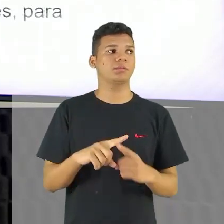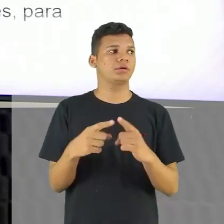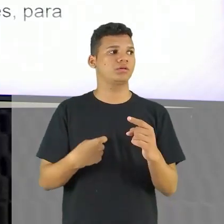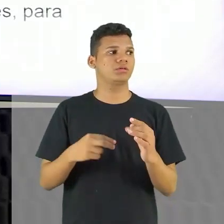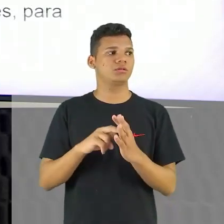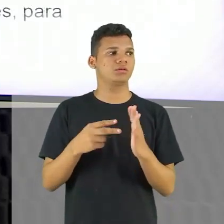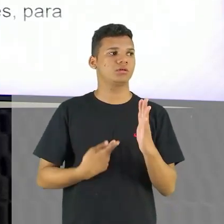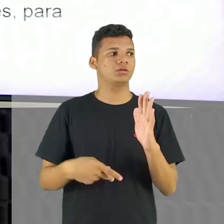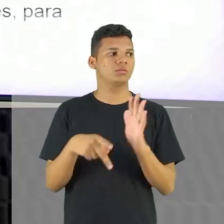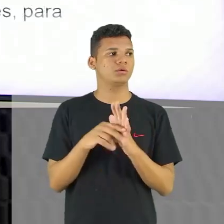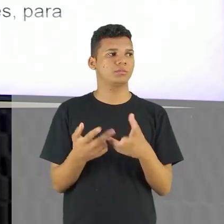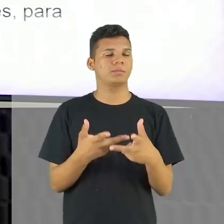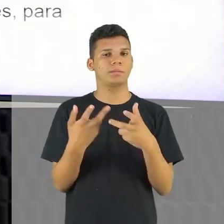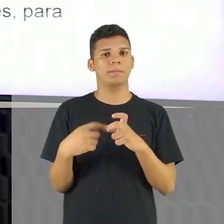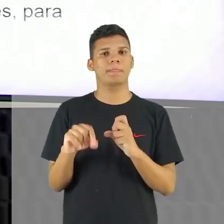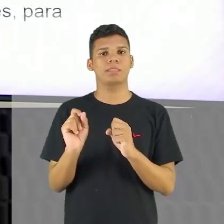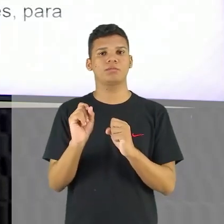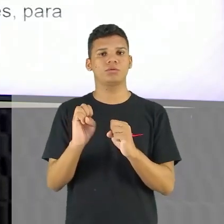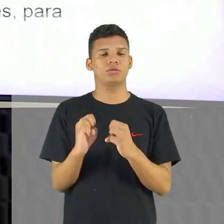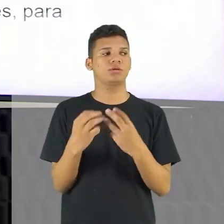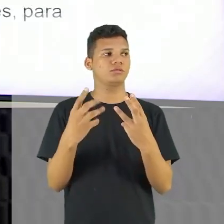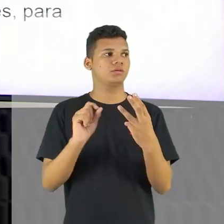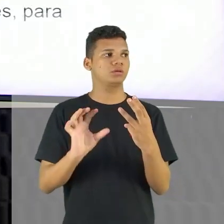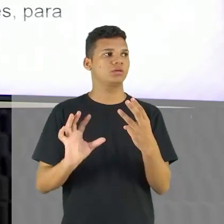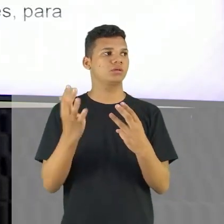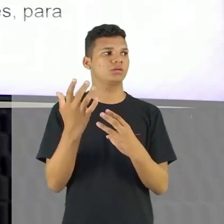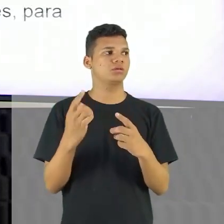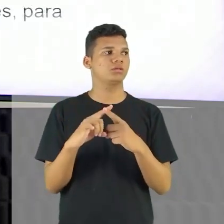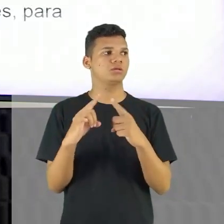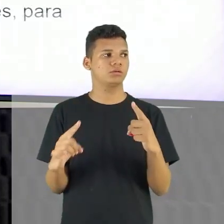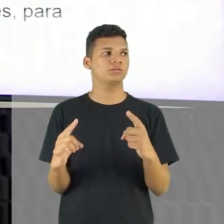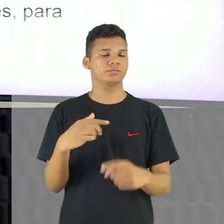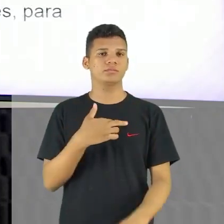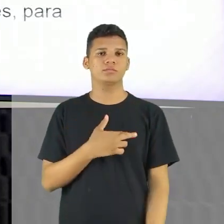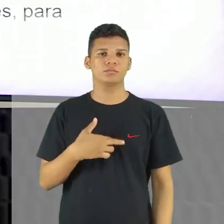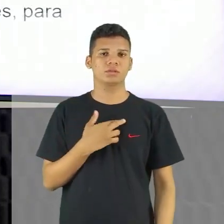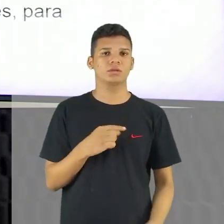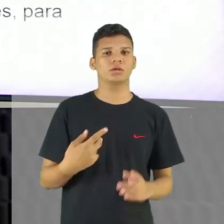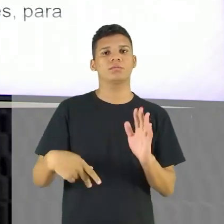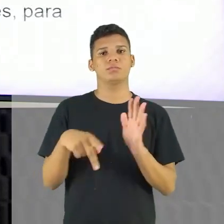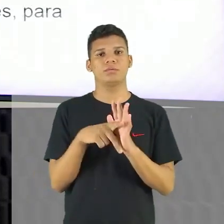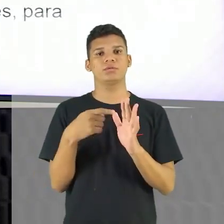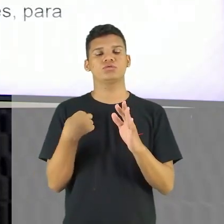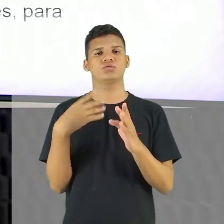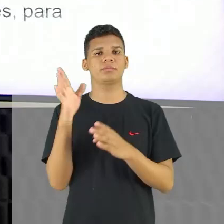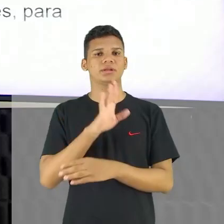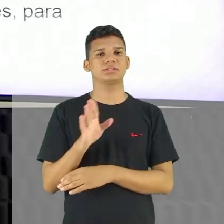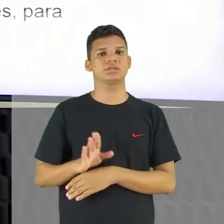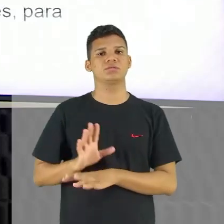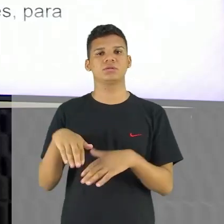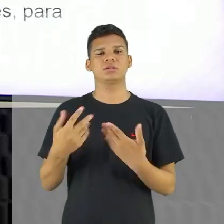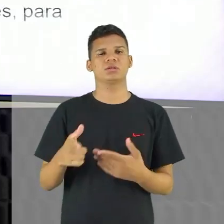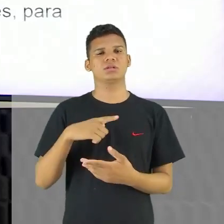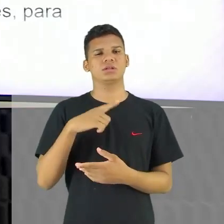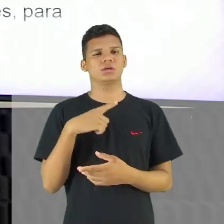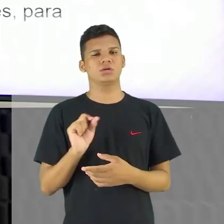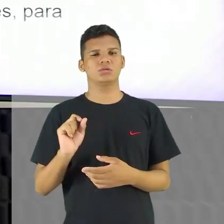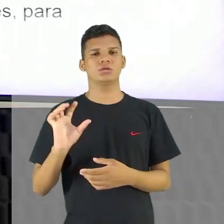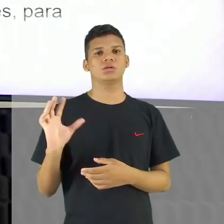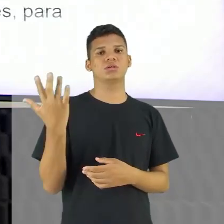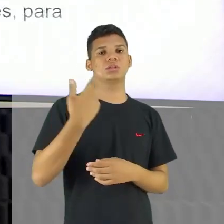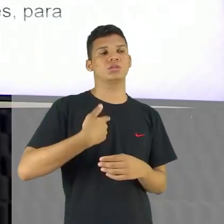para este evento que aconteceu, né, todo mundo sabe, né, no Brasil houve várias revoltas,